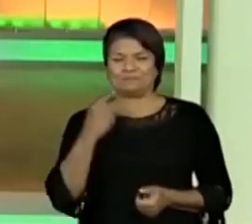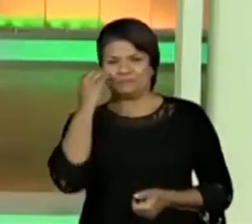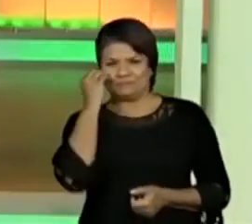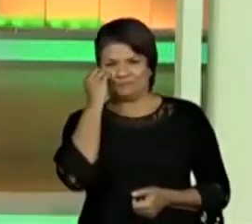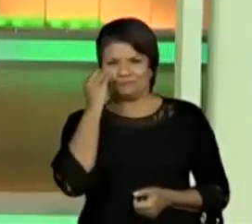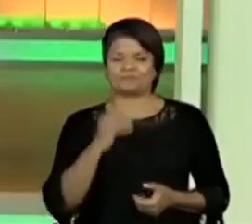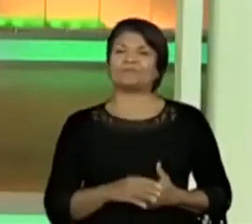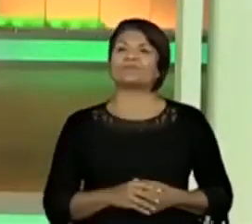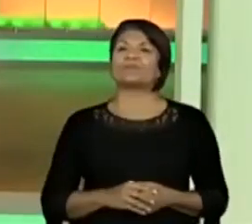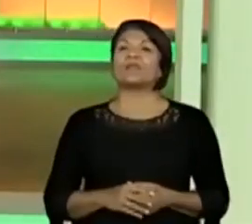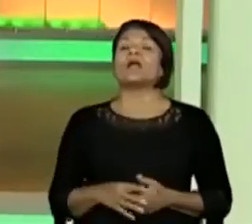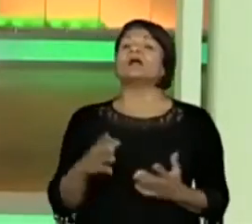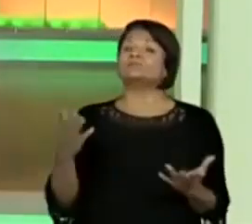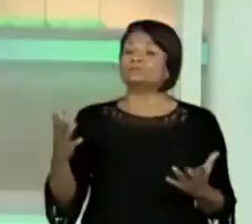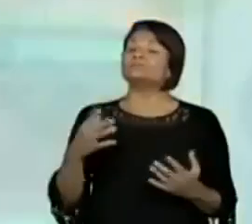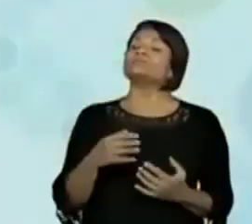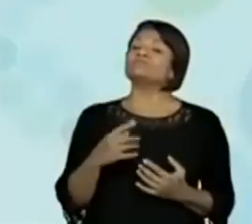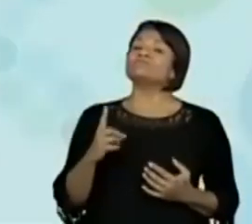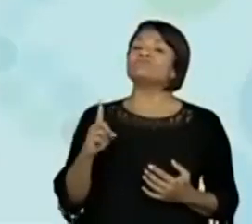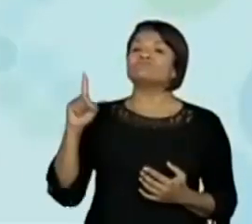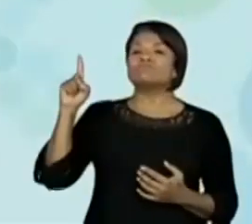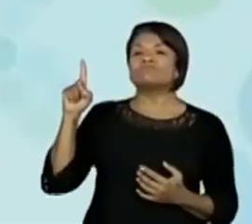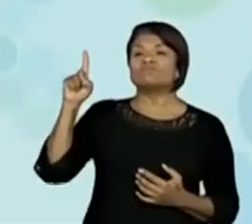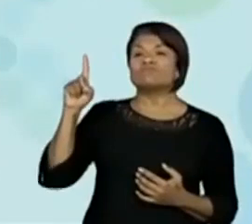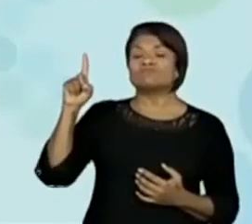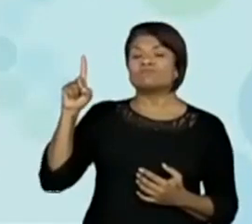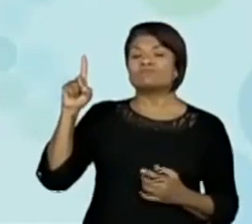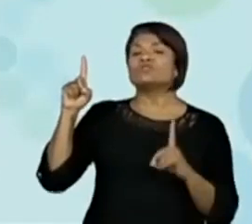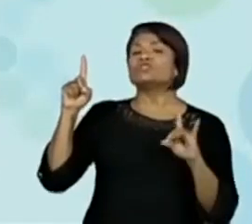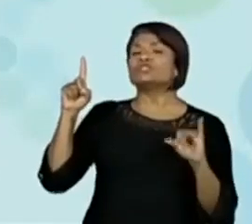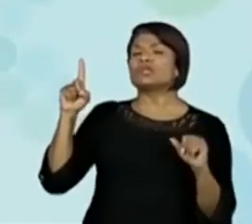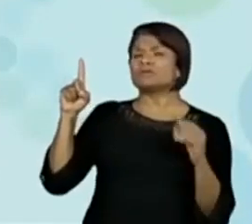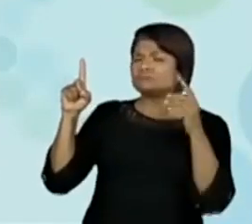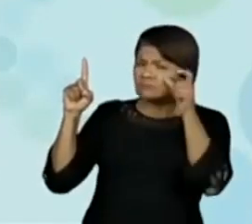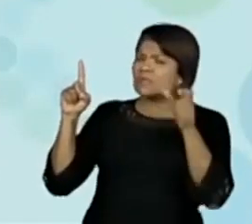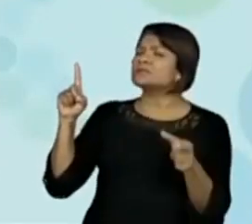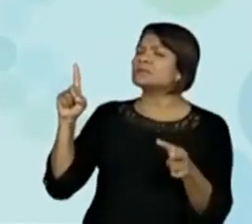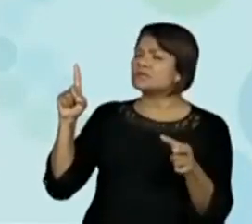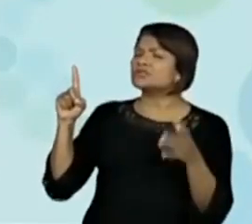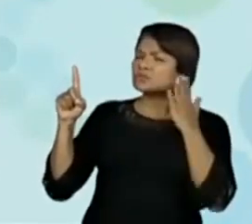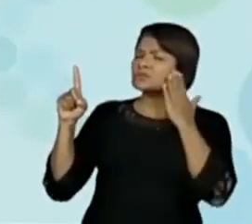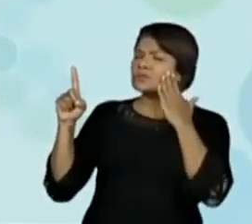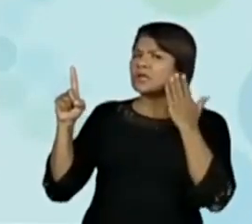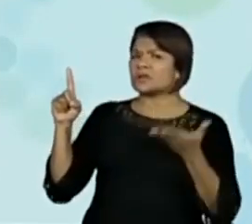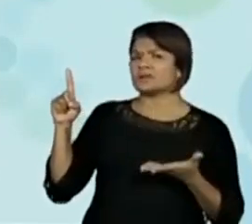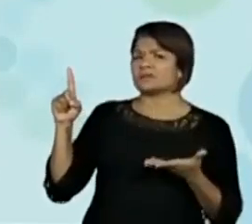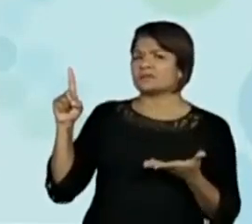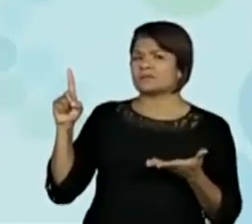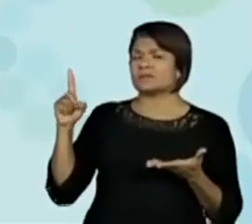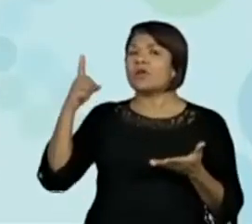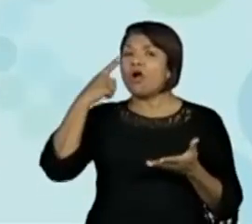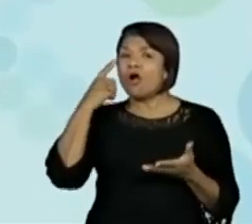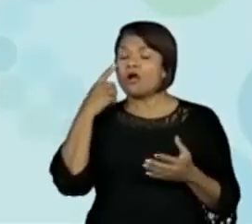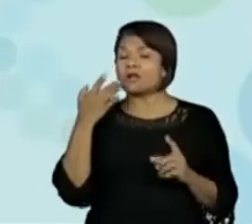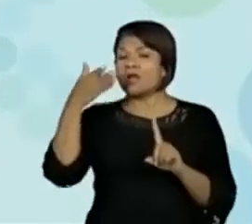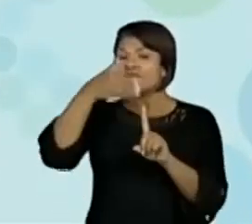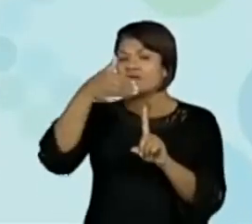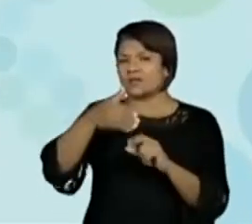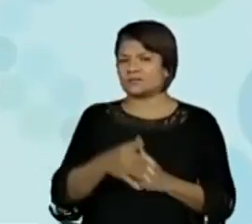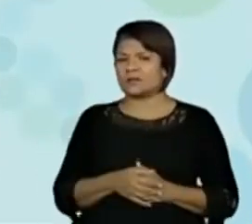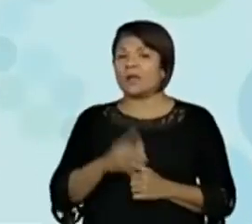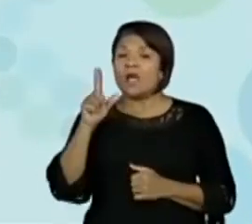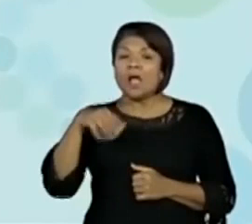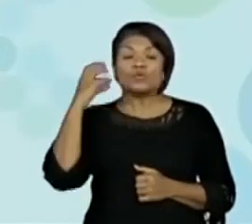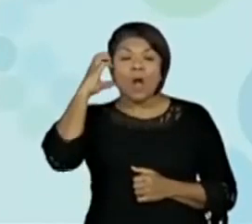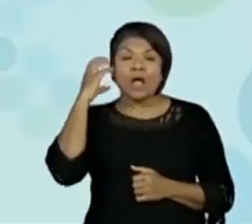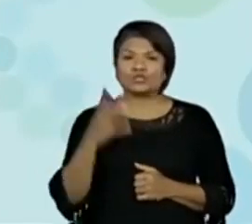Isso. É interessante eu saber essa data, porque quando eu sei que essa notícia está correndo com isso tudo, olha a referência que vem junto. A referência